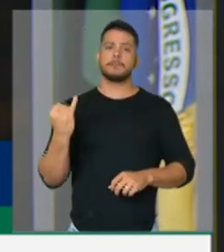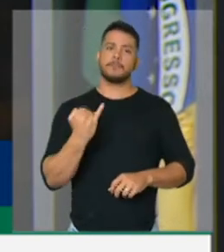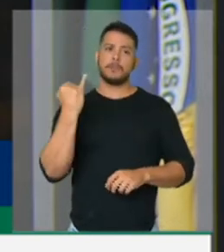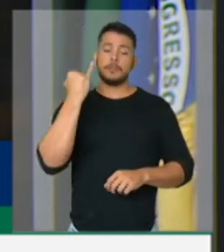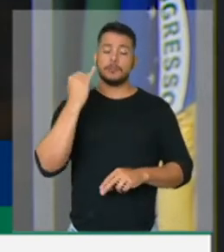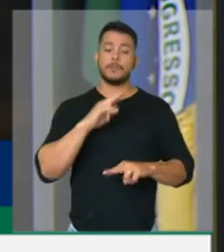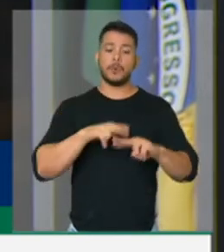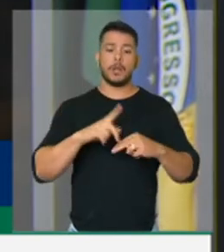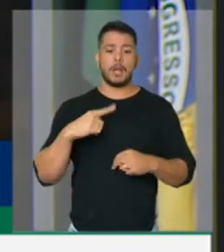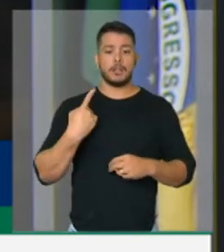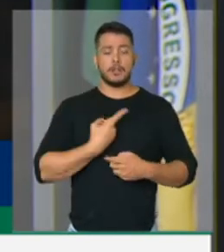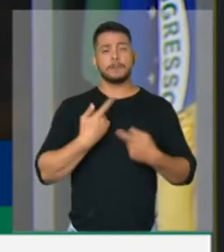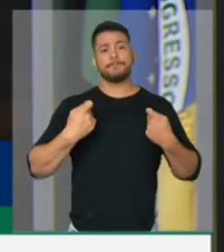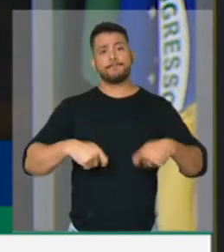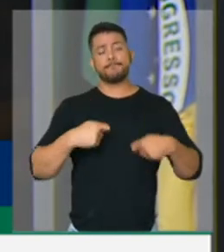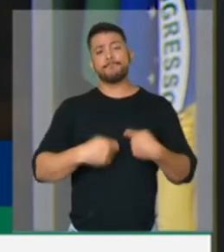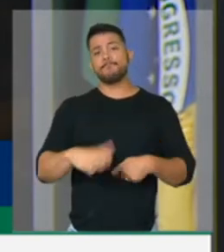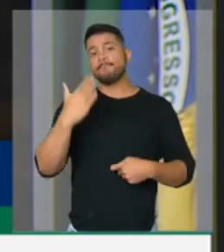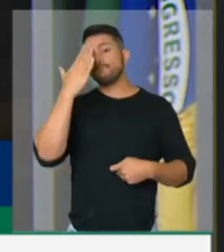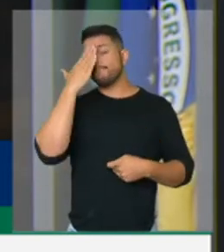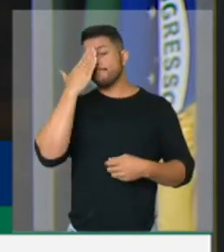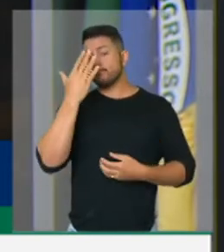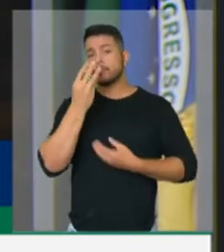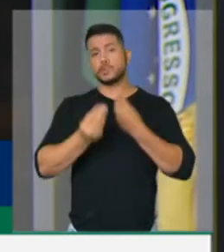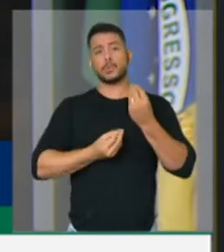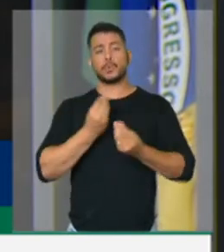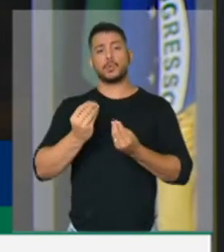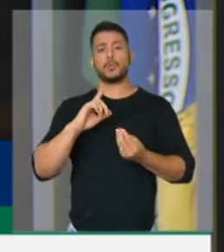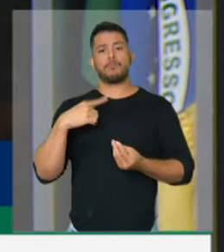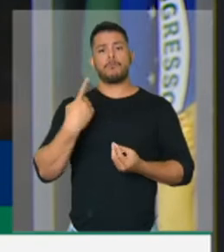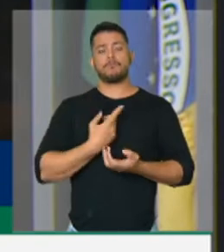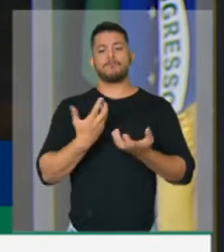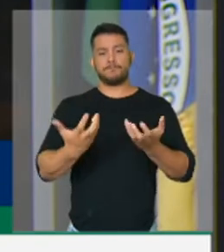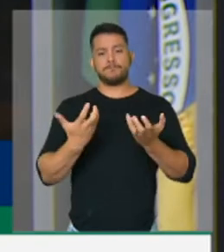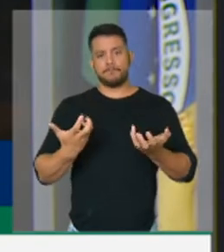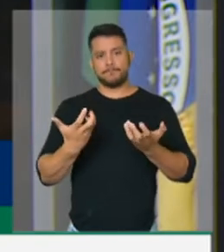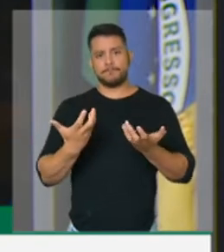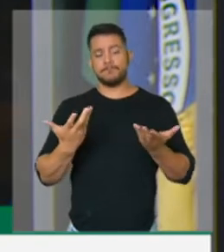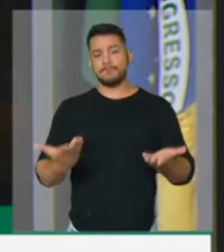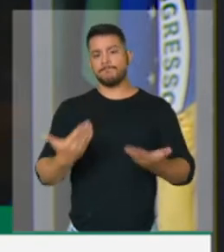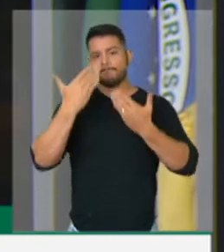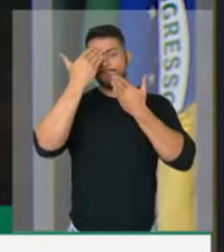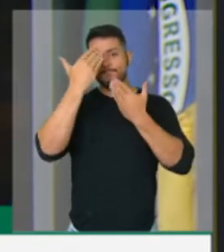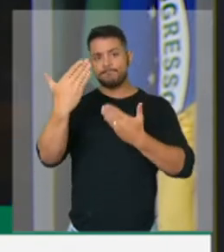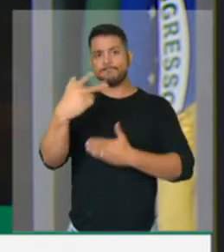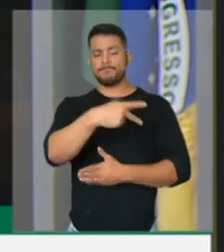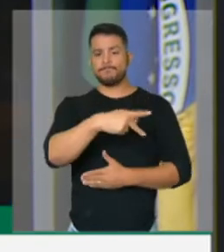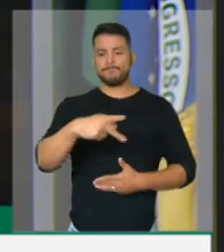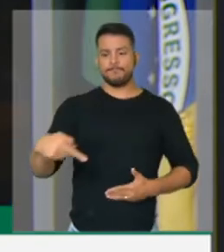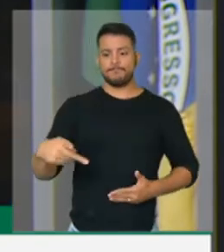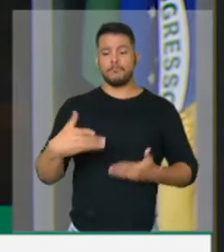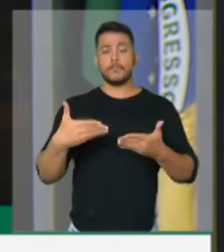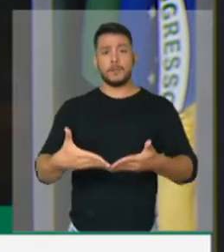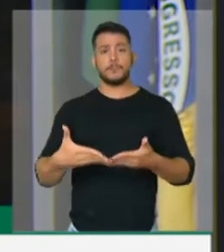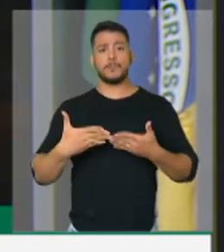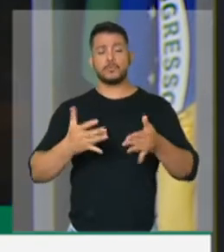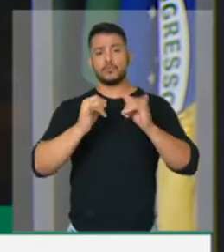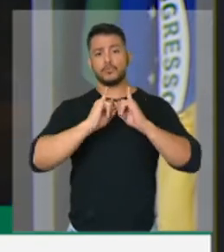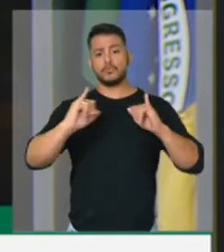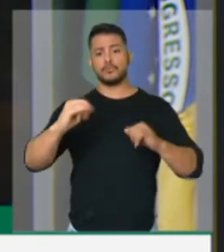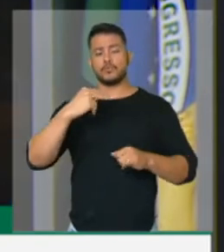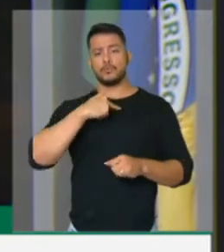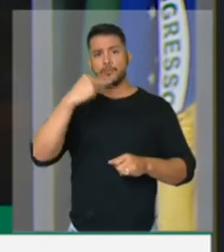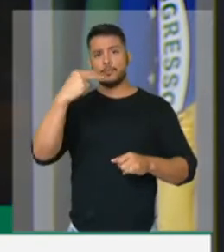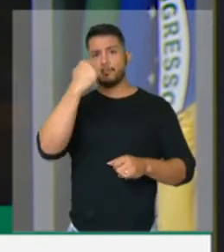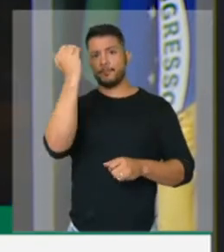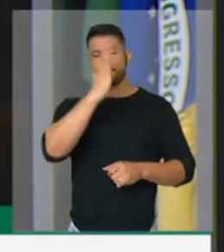queremos para depois aprovar a reforma tributária. Muito obrigado, senhor presidente. Eu gostaria que fosse divulgado nos